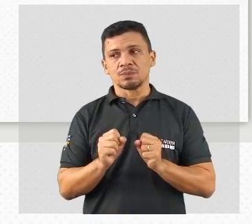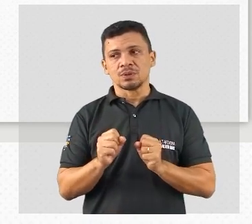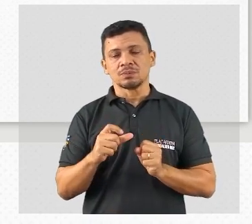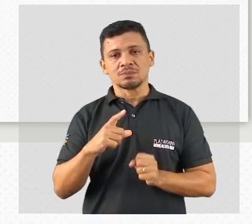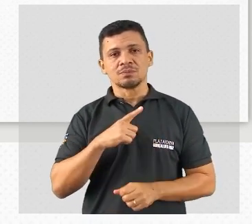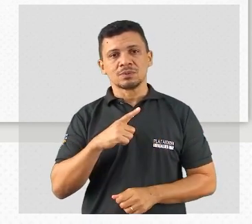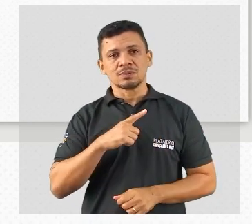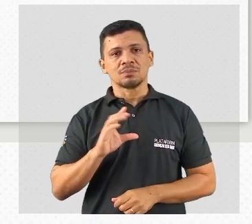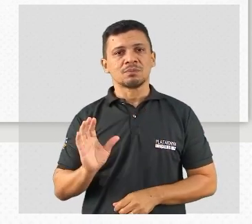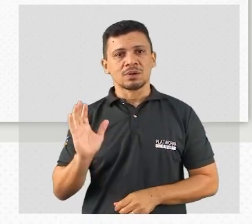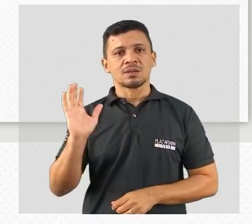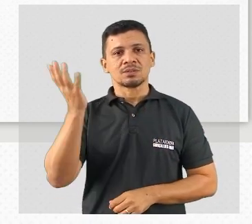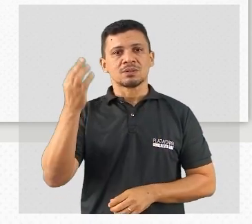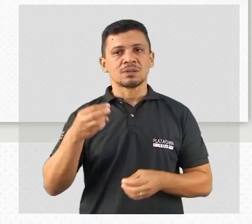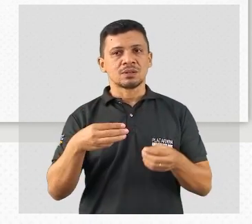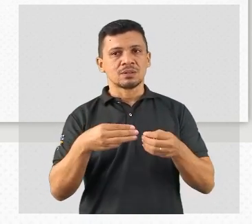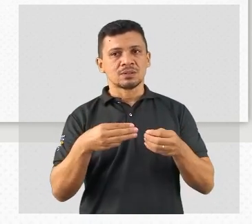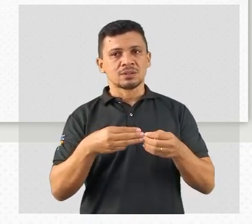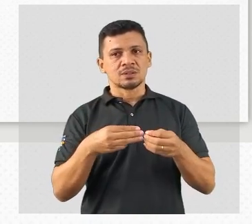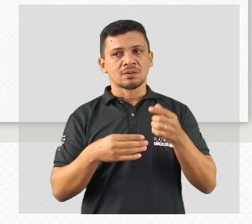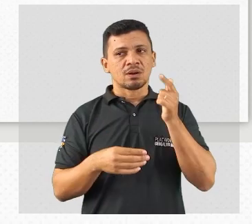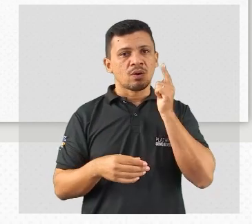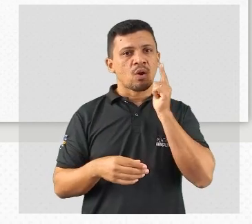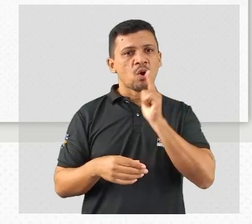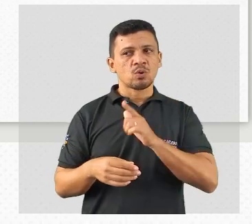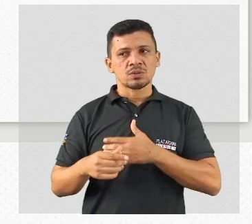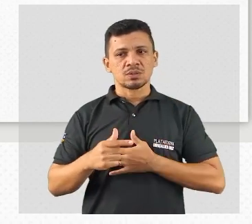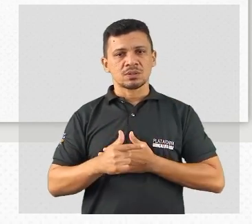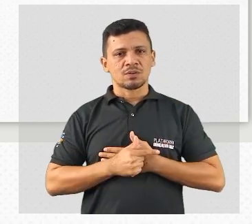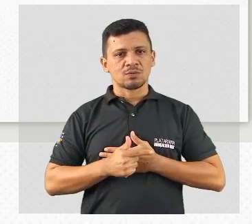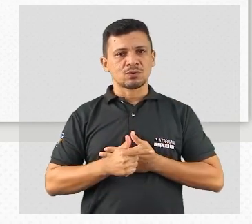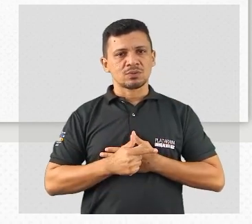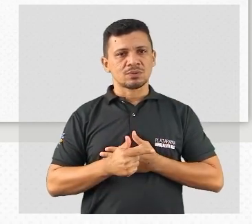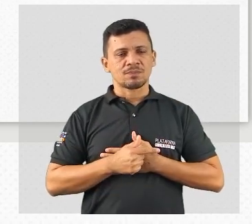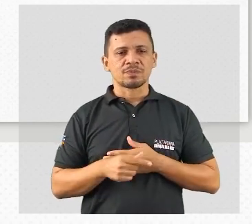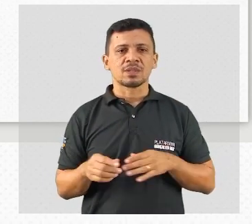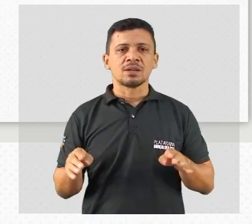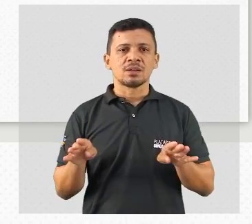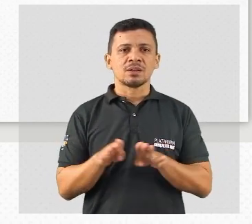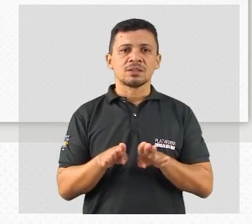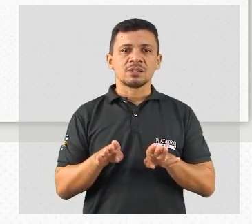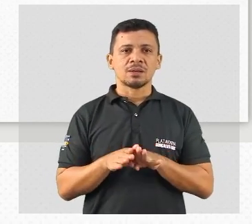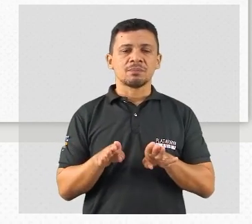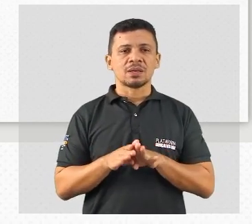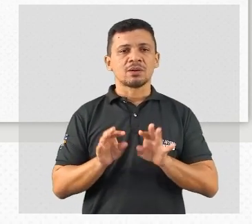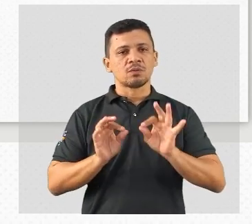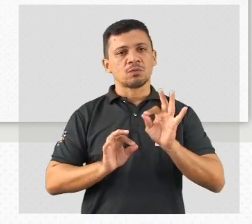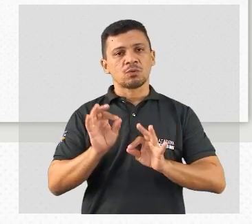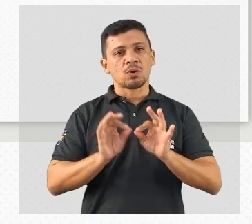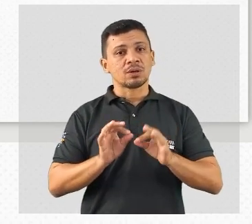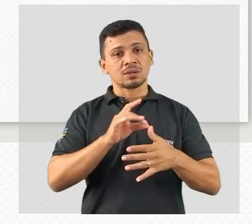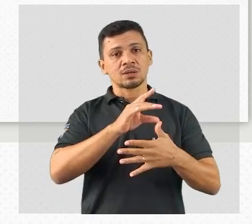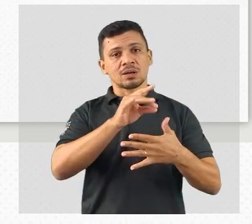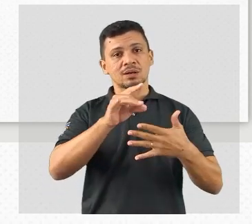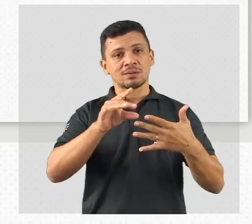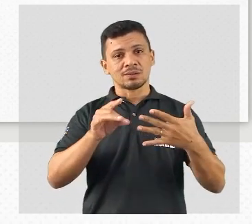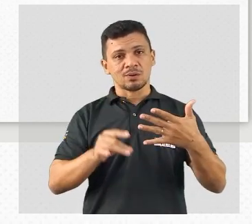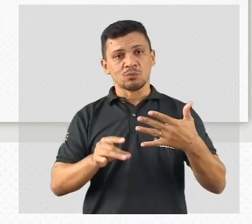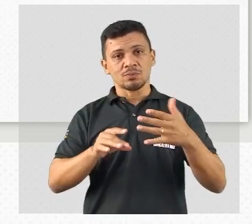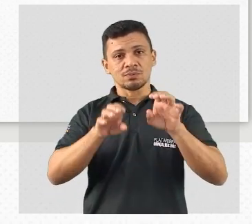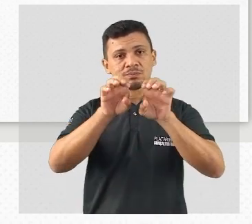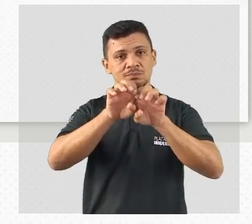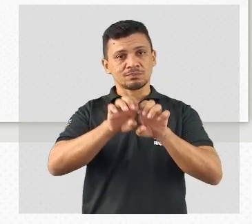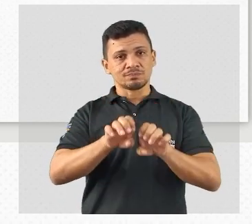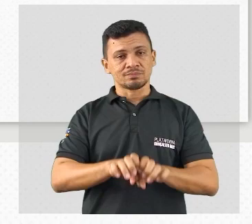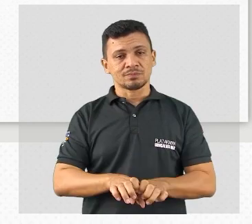para que elas consigam desempenhar as suas funções. Vamos falar das organelas, que fazem parte da estrutura.